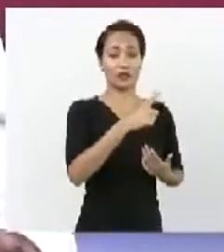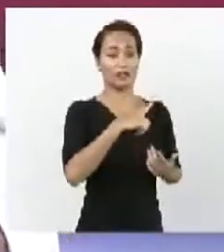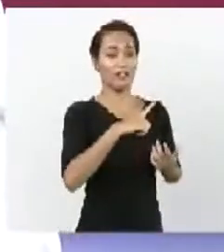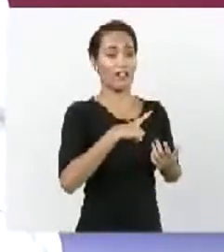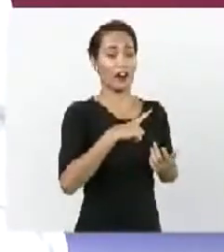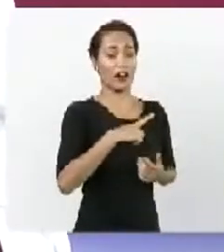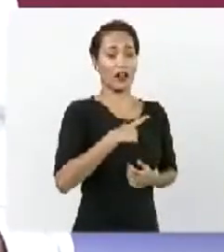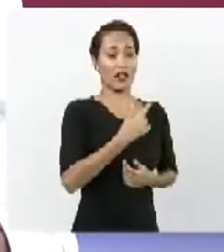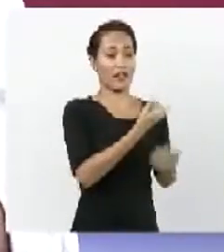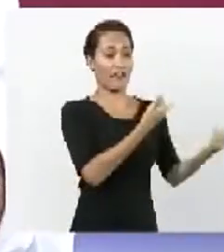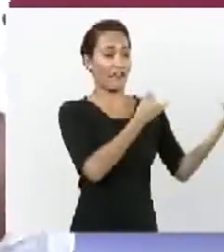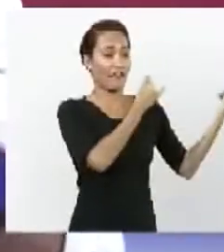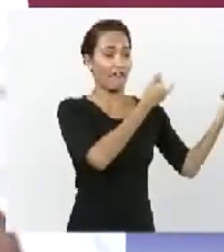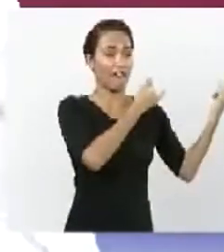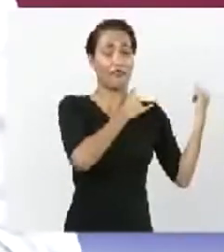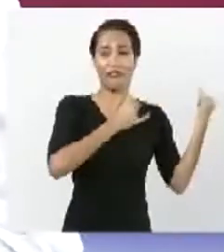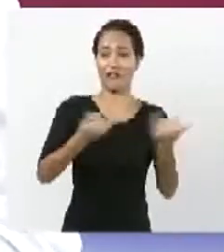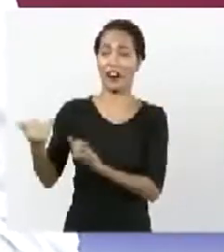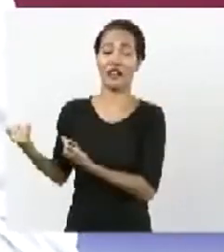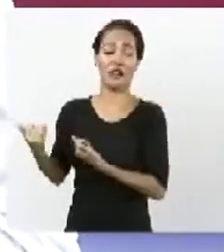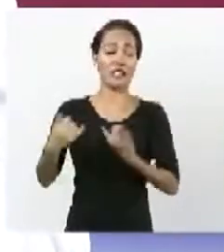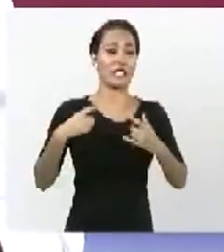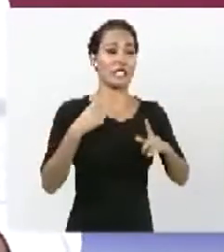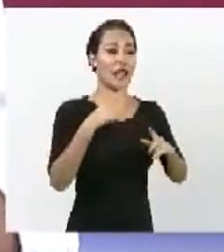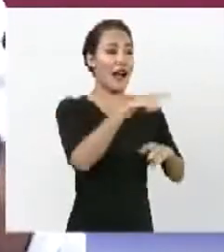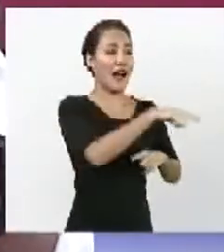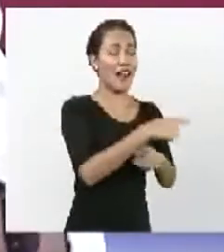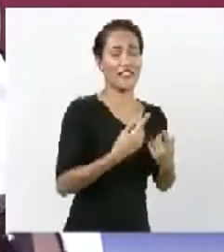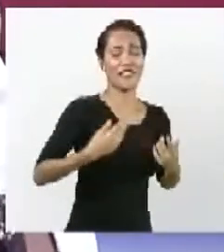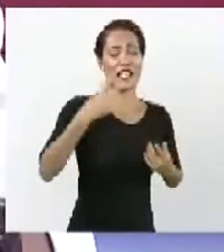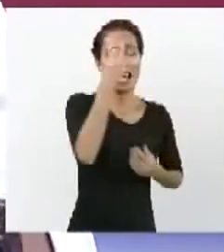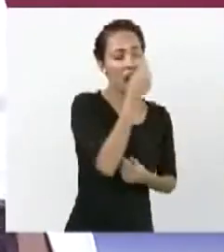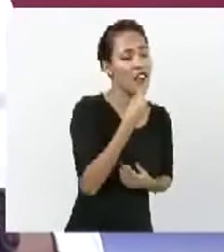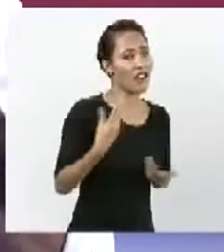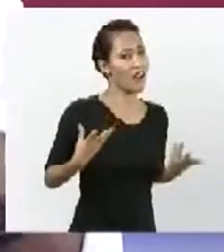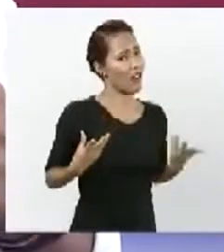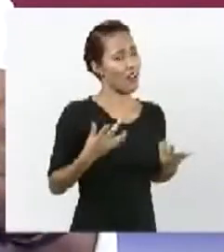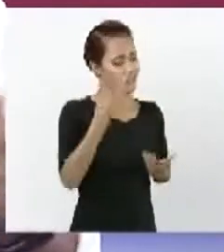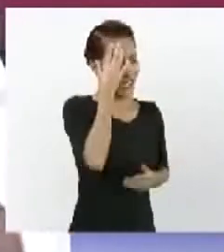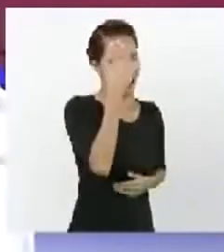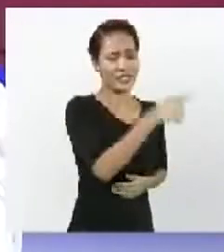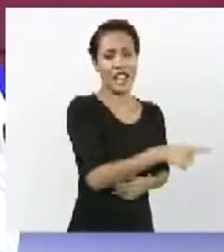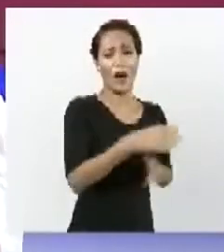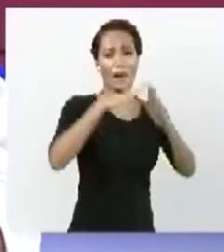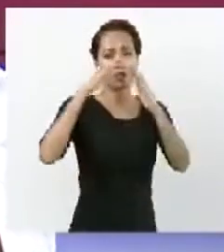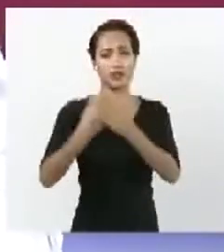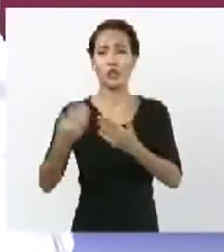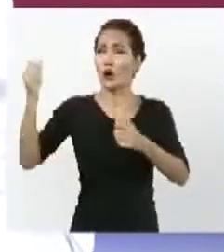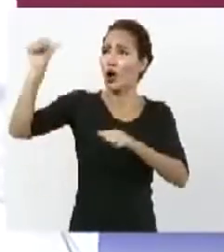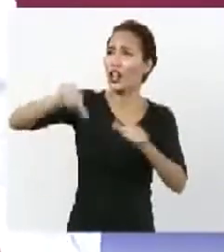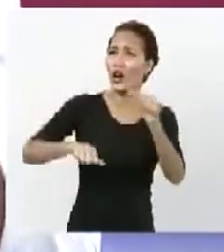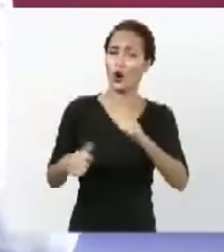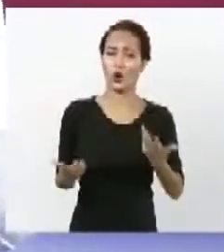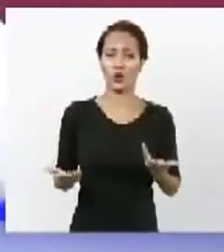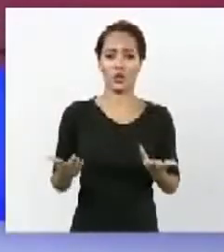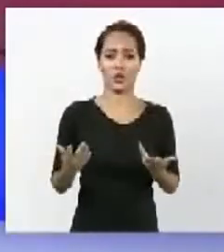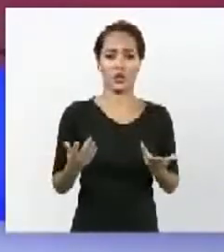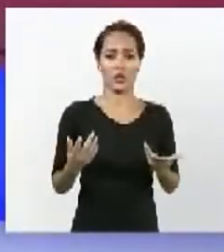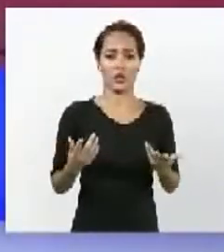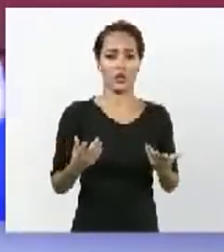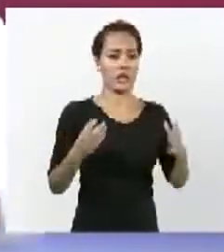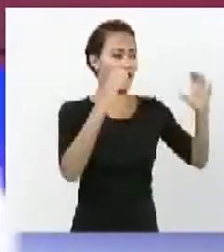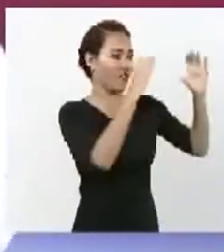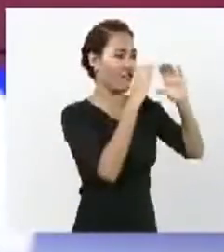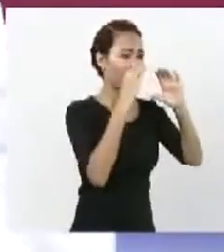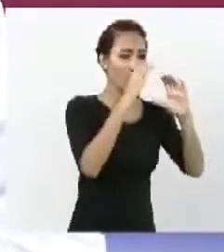climatizadas, o que é um absurdo. Não engane ninguém, prefeito. O senhor sabe que não é isso que acontece. O senhor pode enganar essa câmara que está na sua frente, mas a população